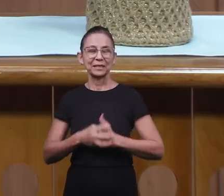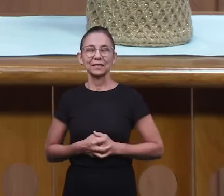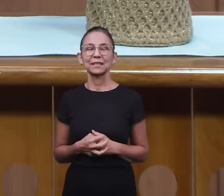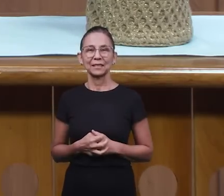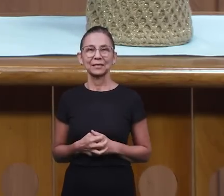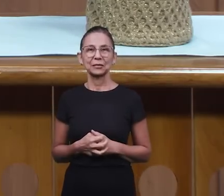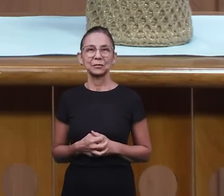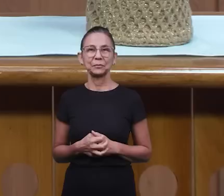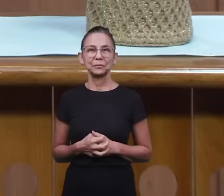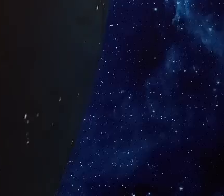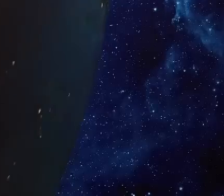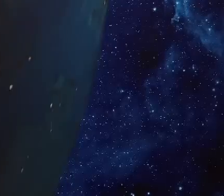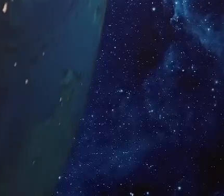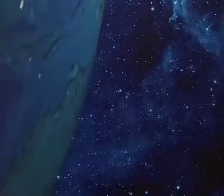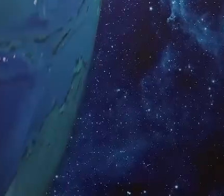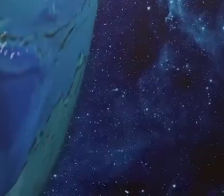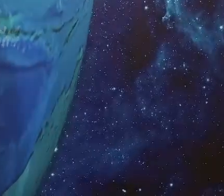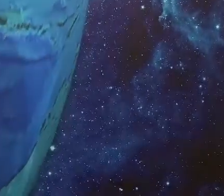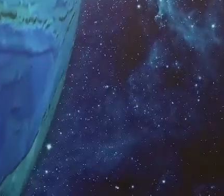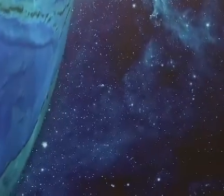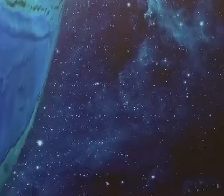paz do Senhor Jesus.